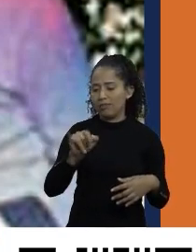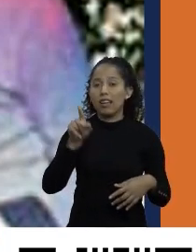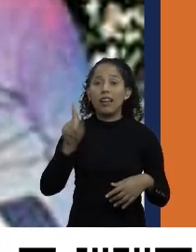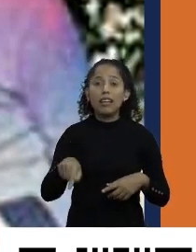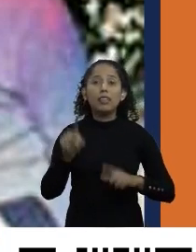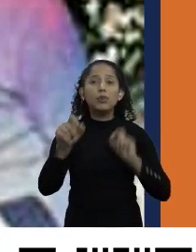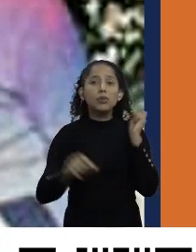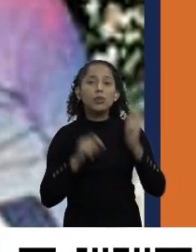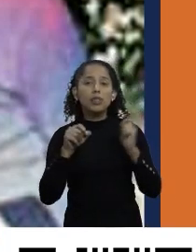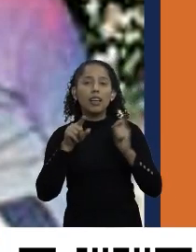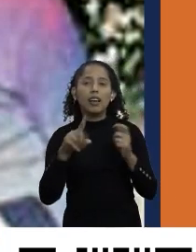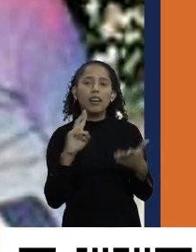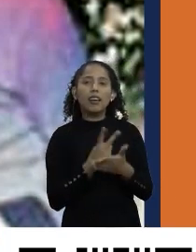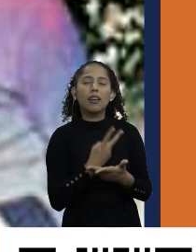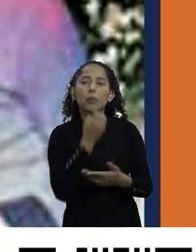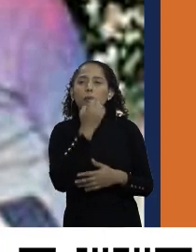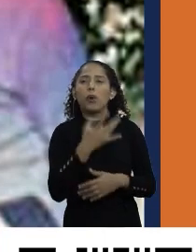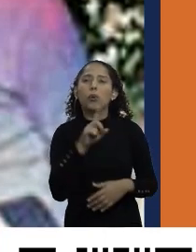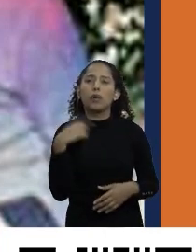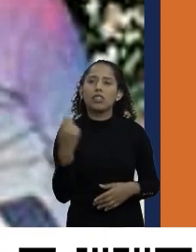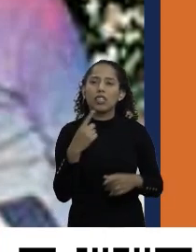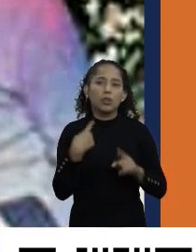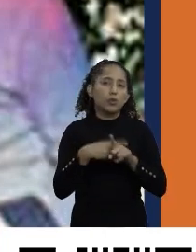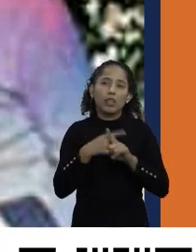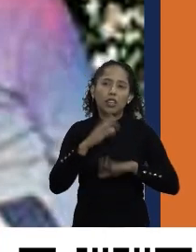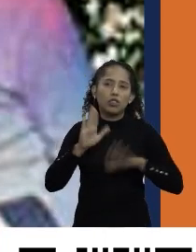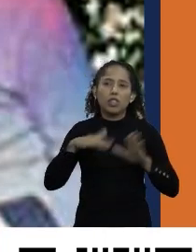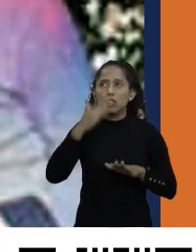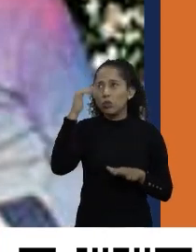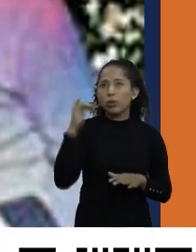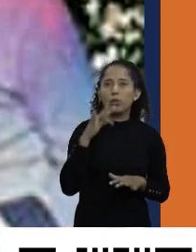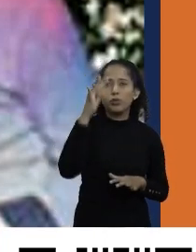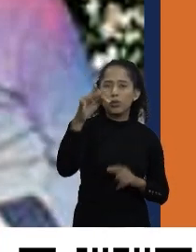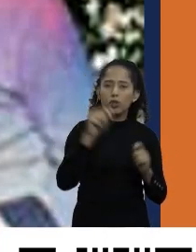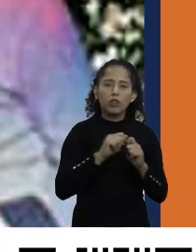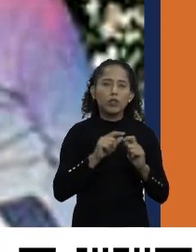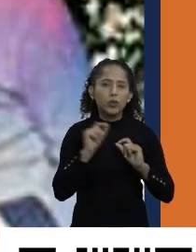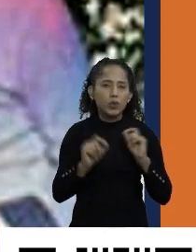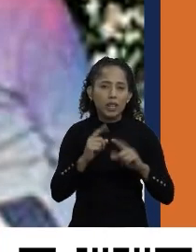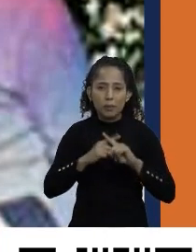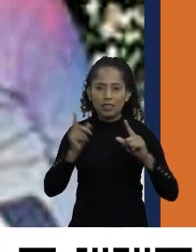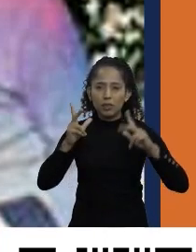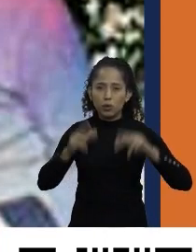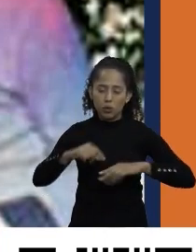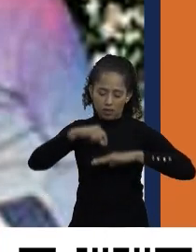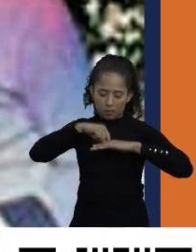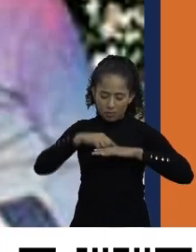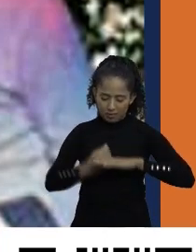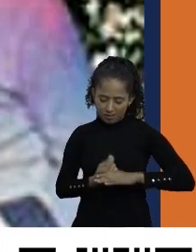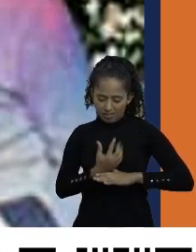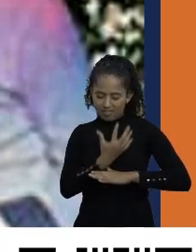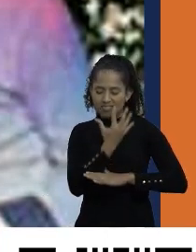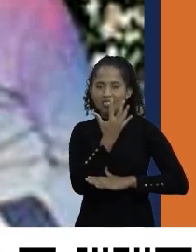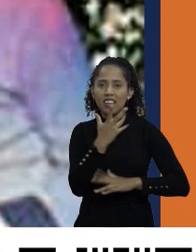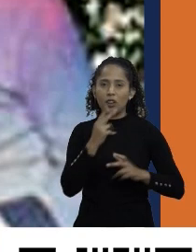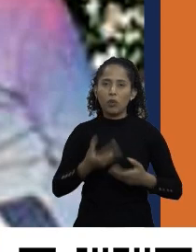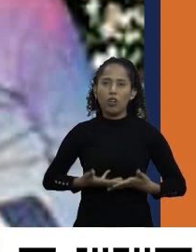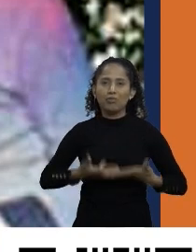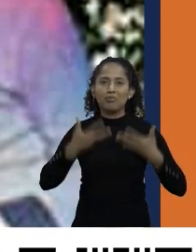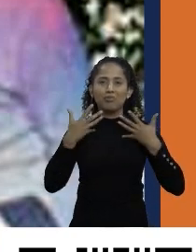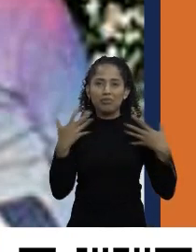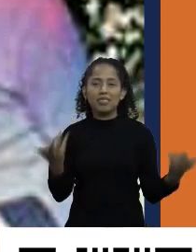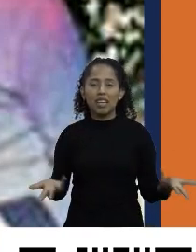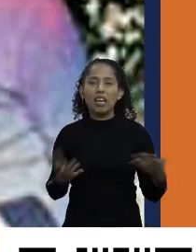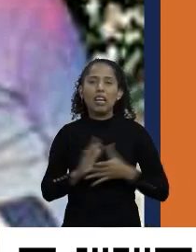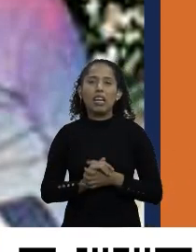para a gente. Porque às vezes a gente nem sabe o que que a gente vai fazer ainda, mas tem uma sementinha sendo plantada dentro da gente. Então, meu pai...